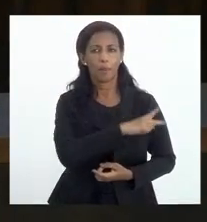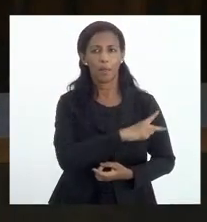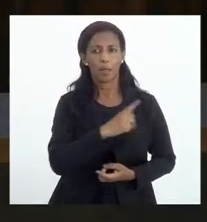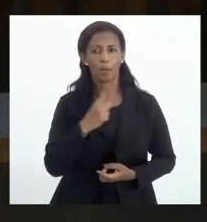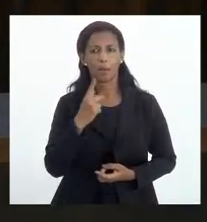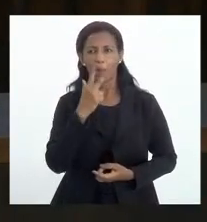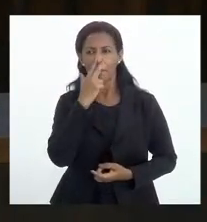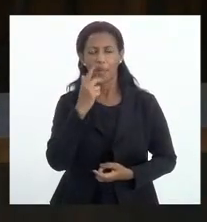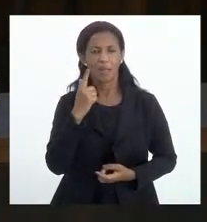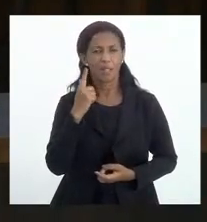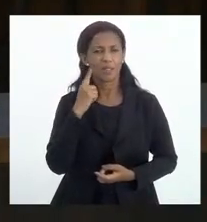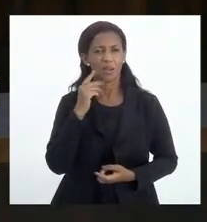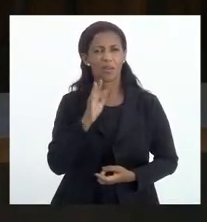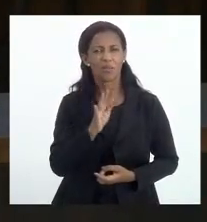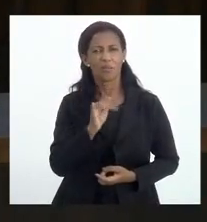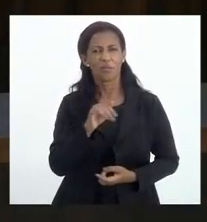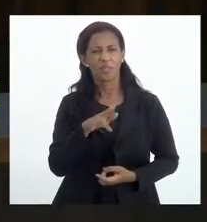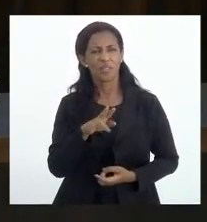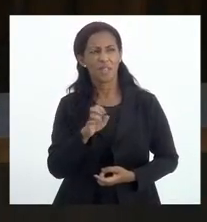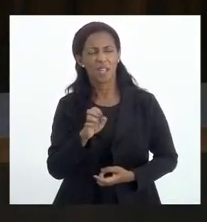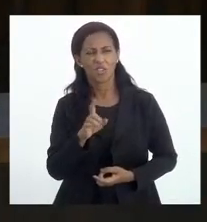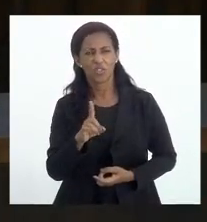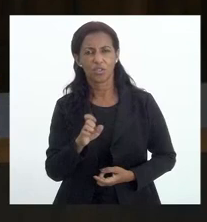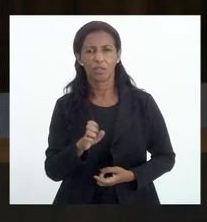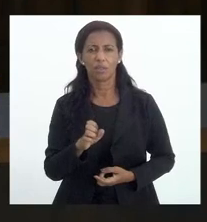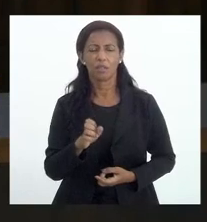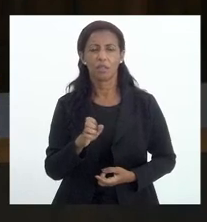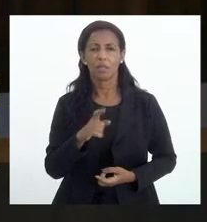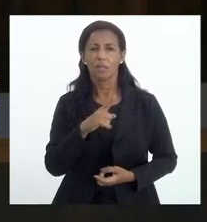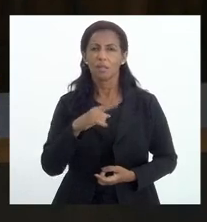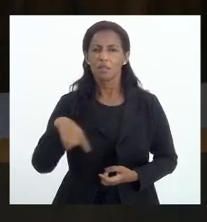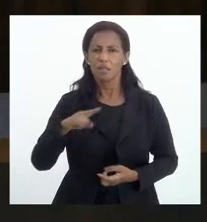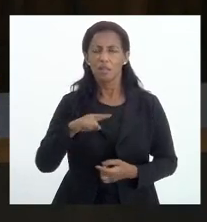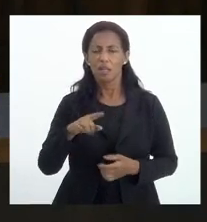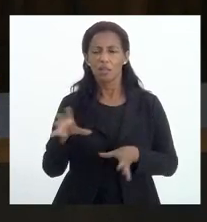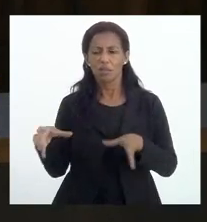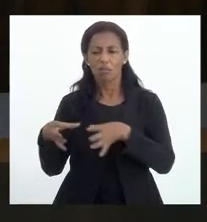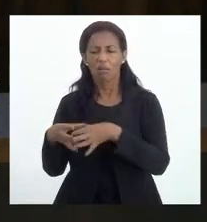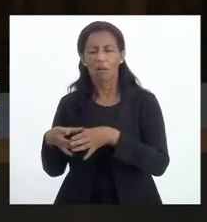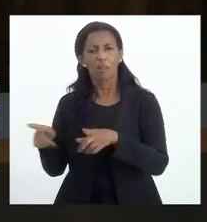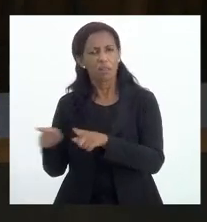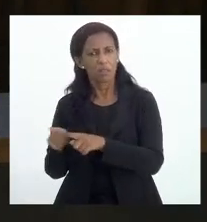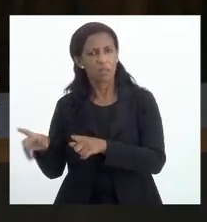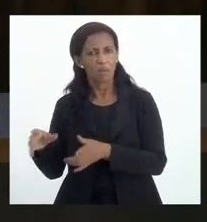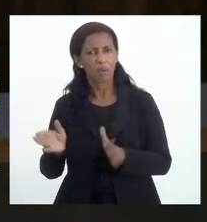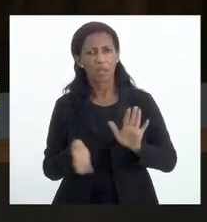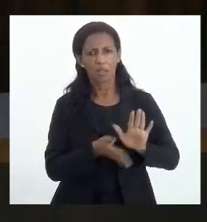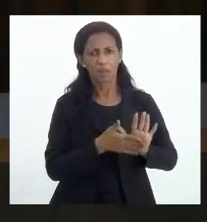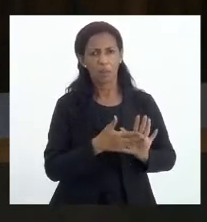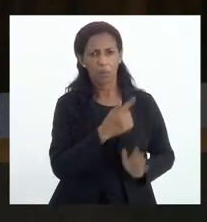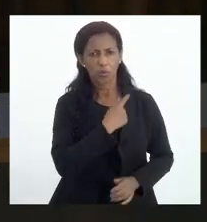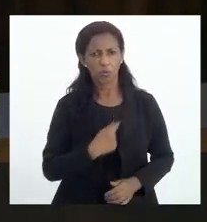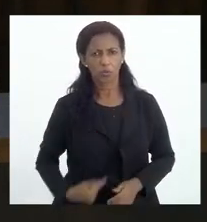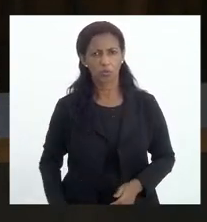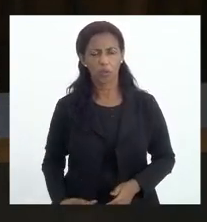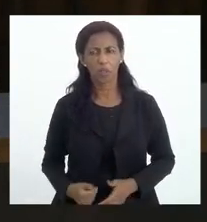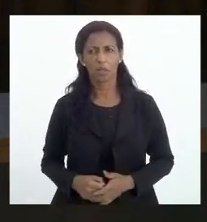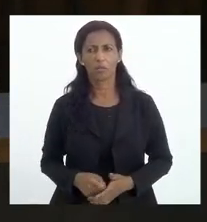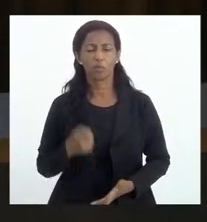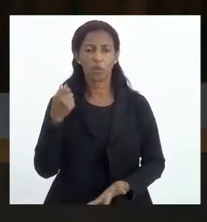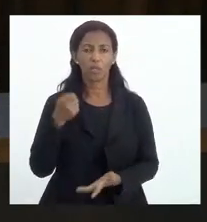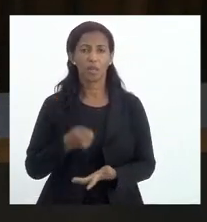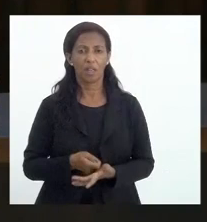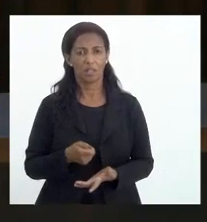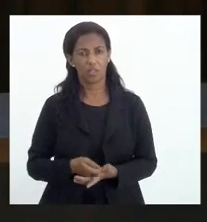vi algo relacionado ao FISED ali, mas se esses fundos estariam contemplados também na proposta do governo, de modo a